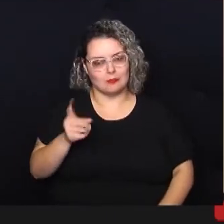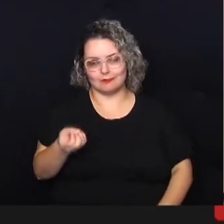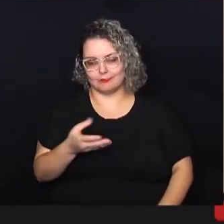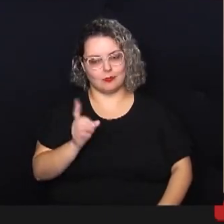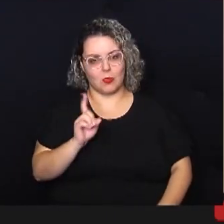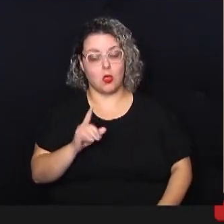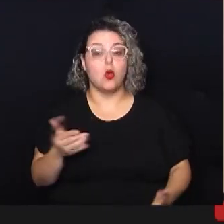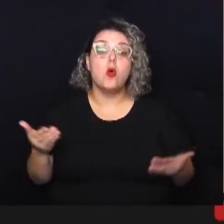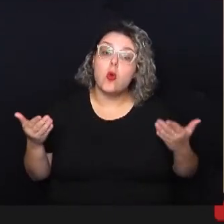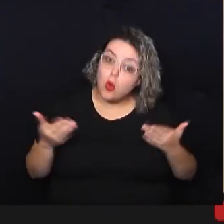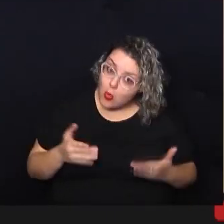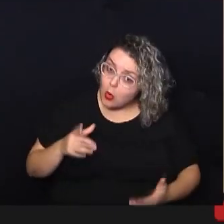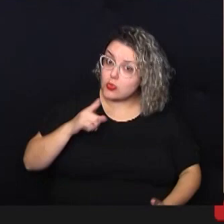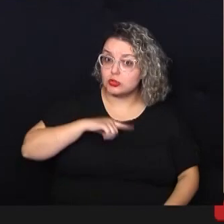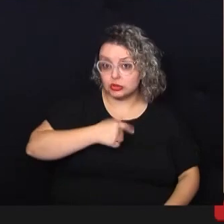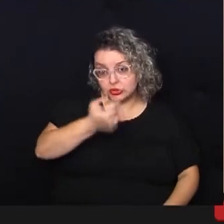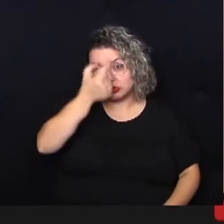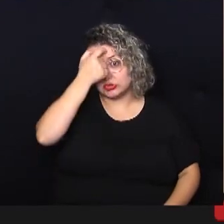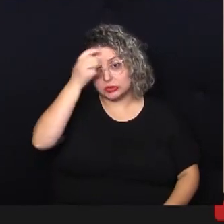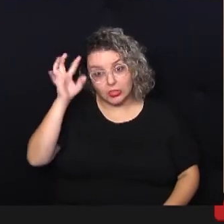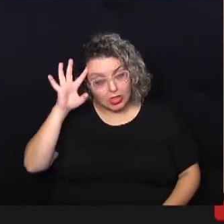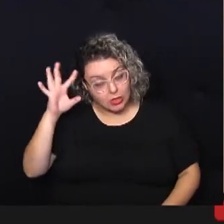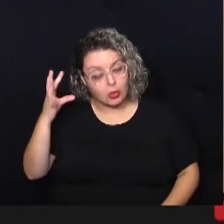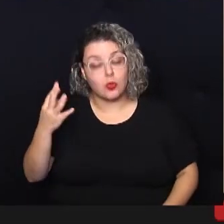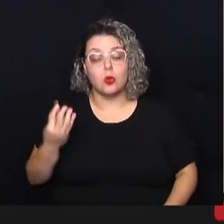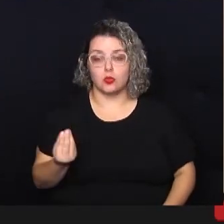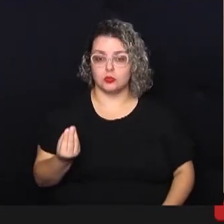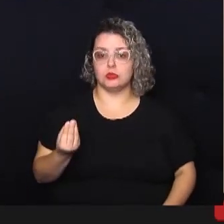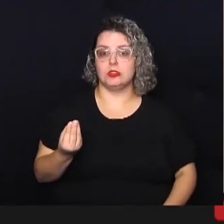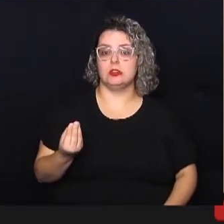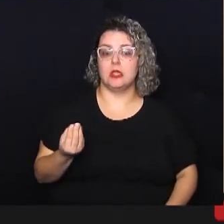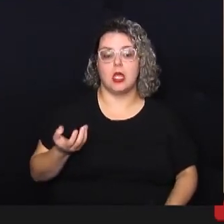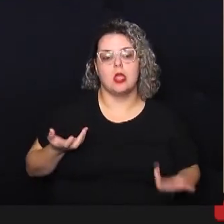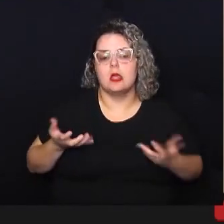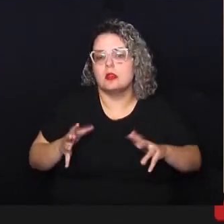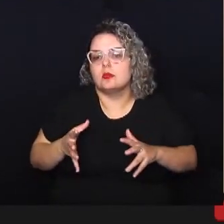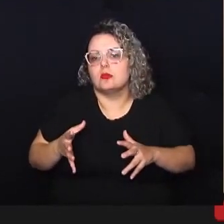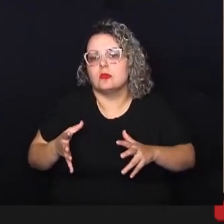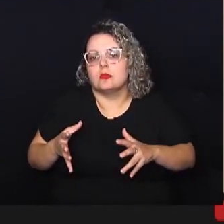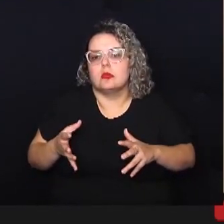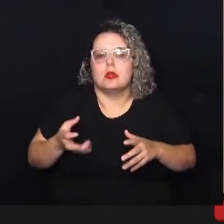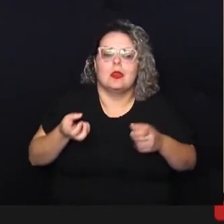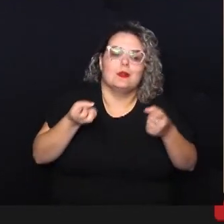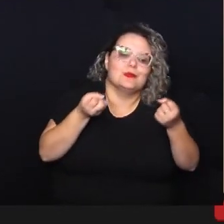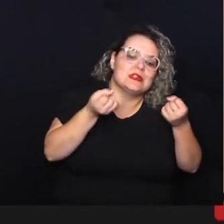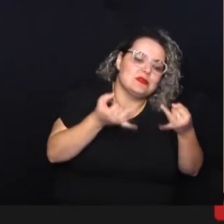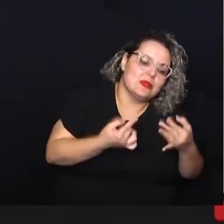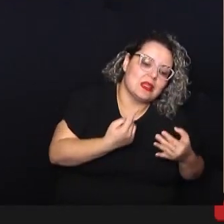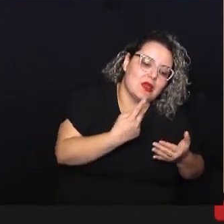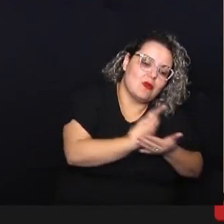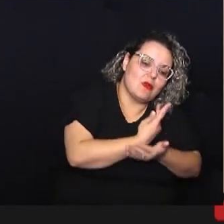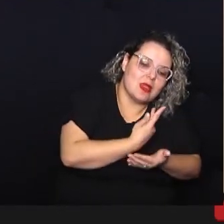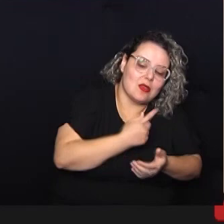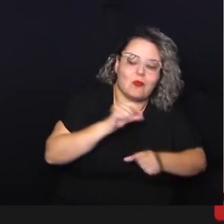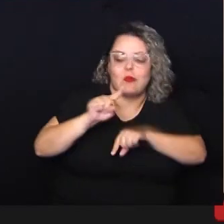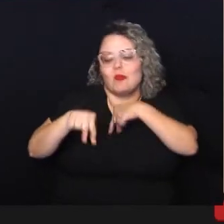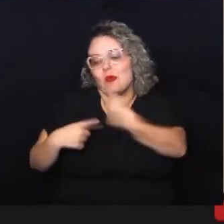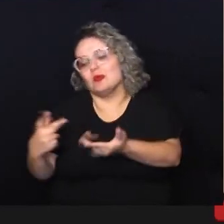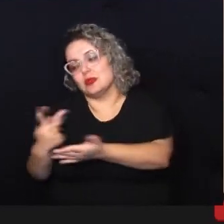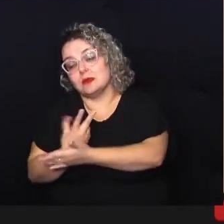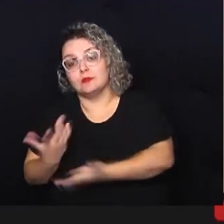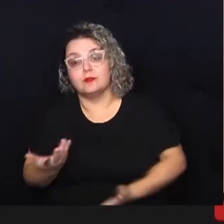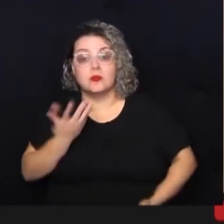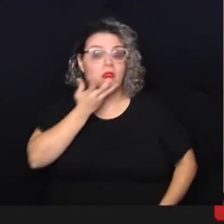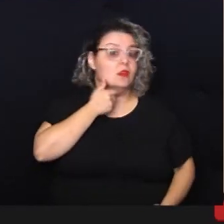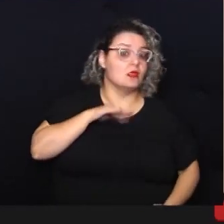a gente hoje tem mais conhecimento, né? E a gente não quer justificar um erro com o outro, né? Porque na nossa adolescência, infância, a gente viu isso,